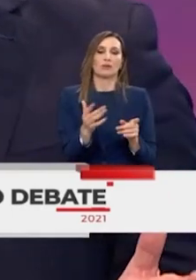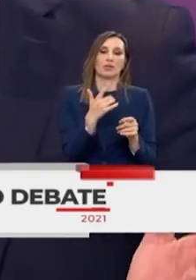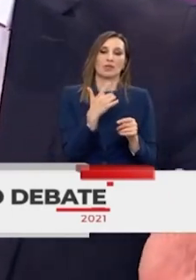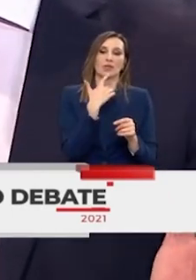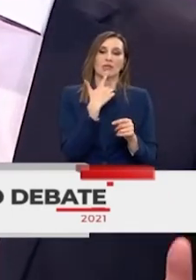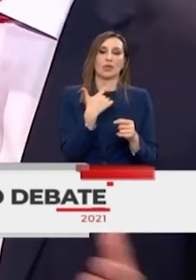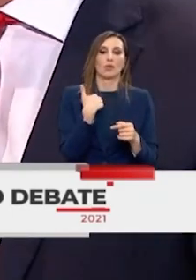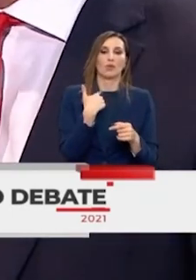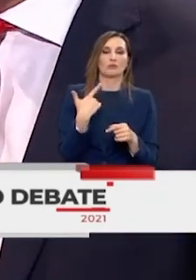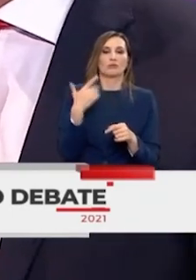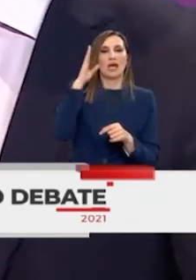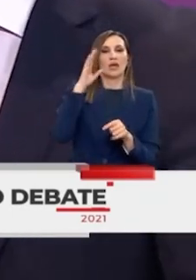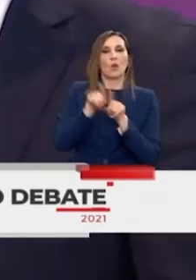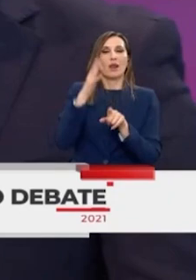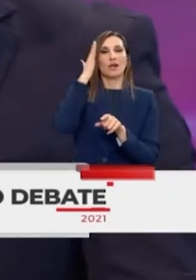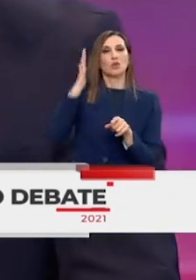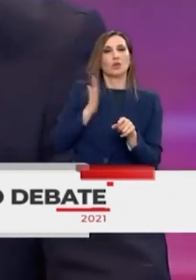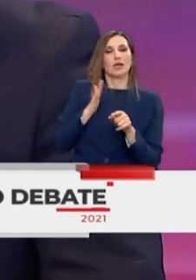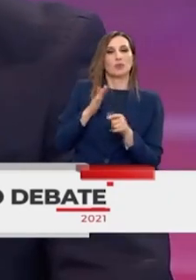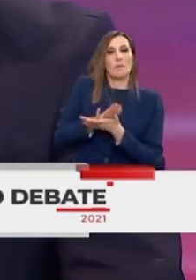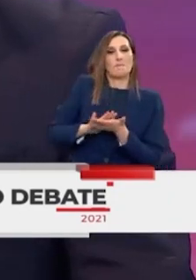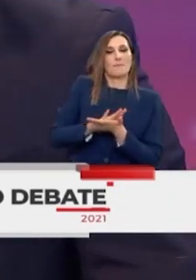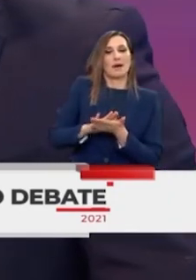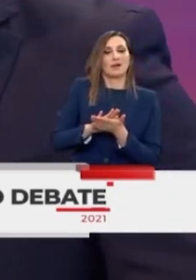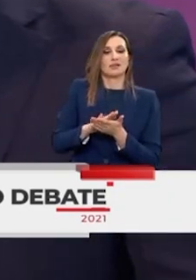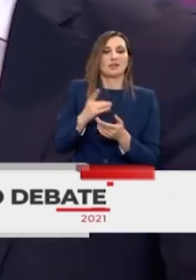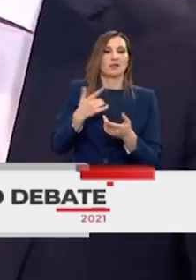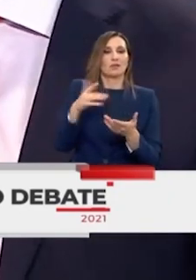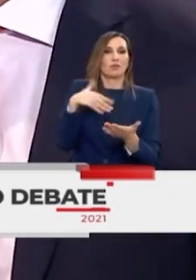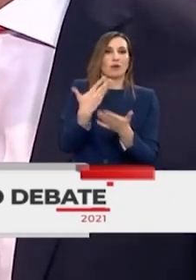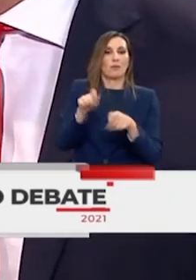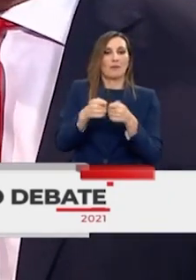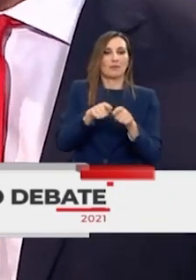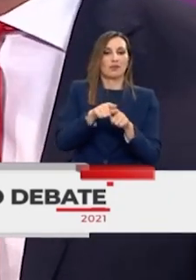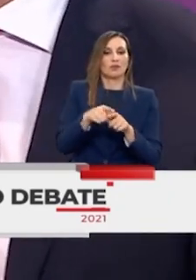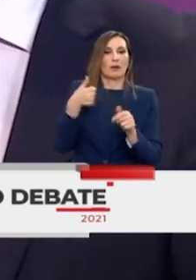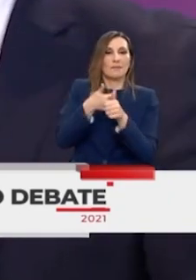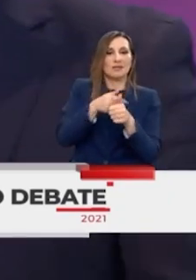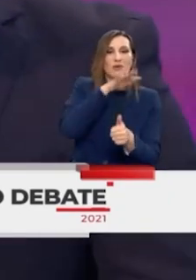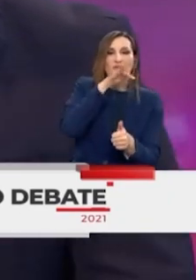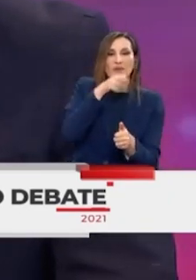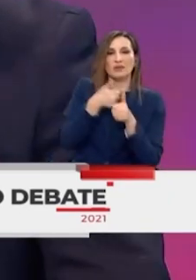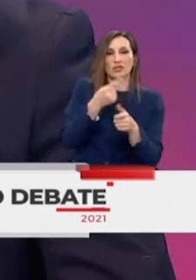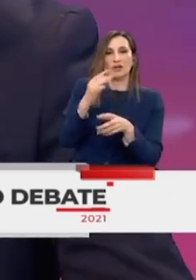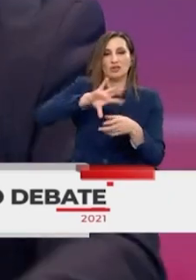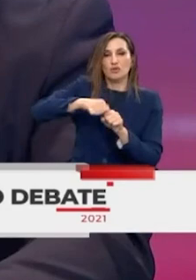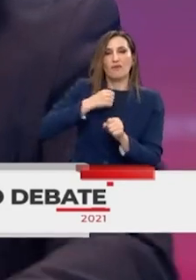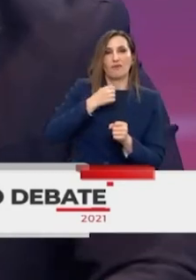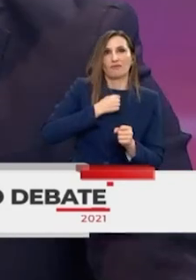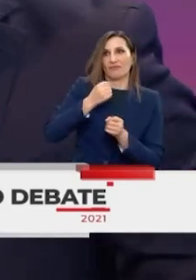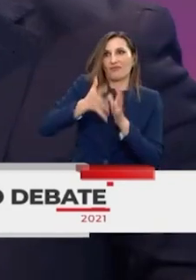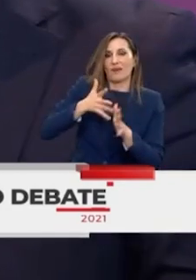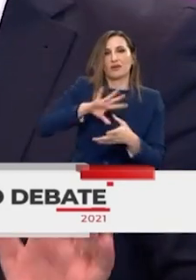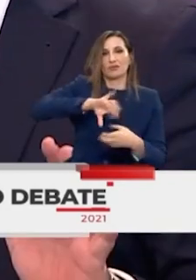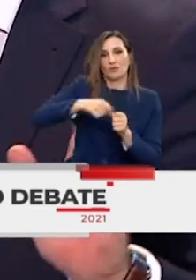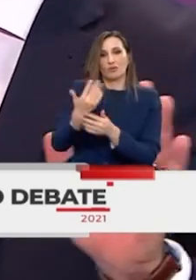Eu era só um soldado raso de um partido que foi responsável por destruir negócios, ir atrás de pessoas, perseguir famílias, destruir fábricas, e vem aqui